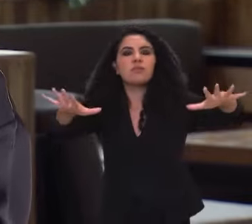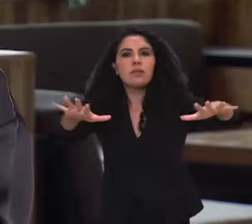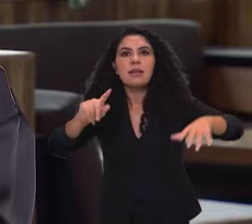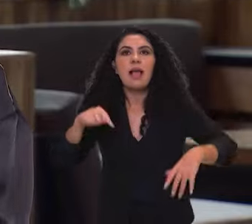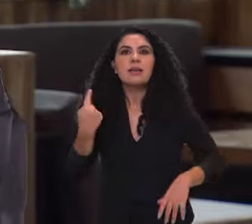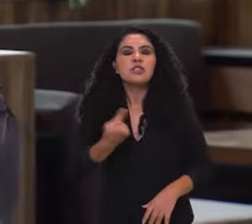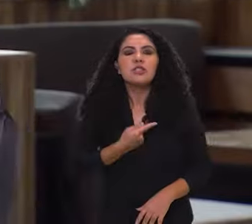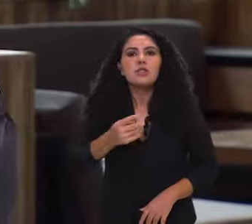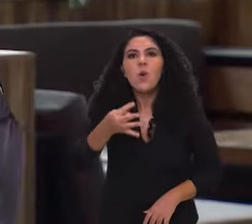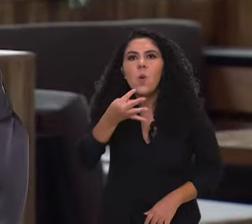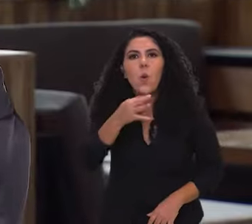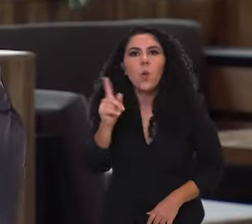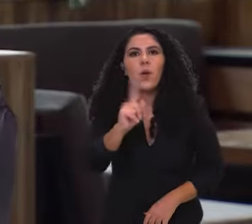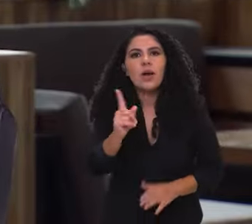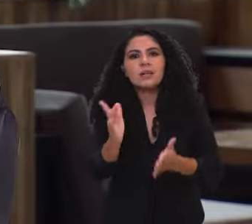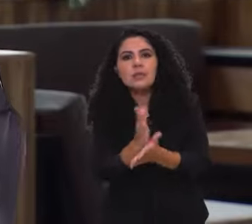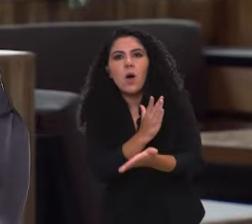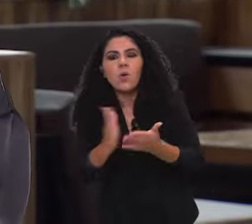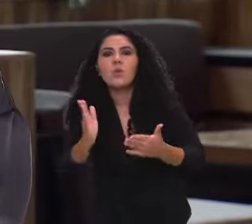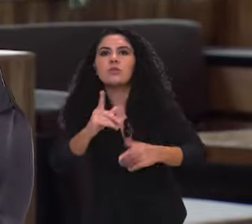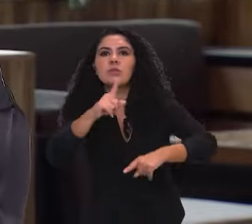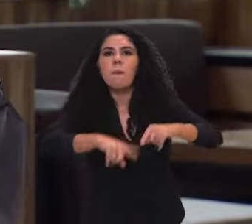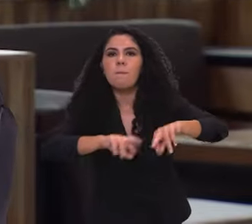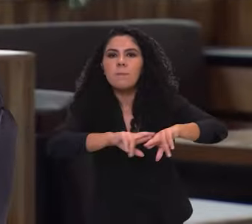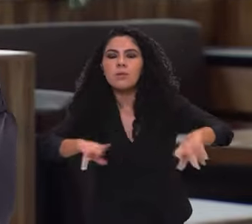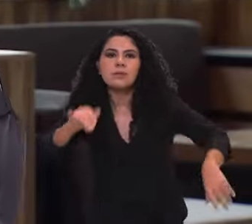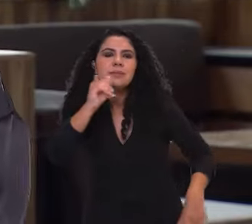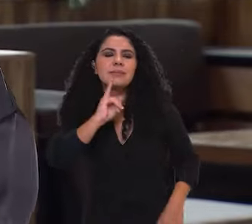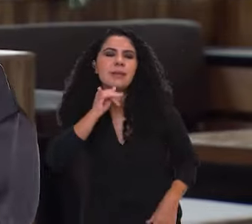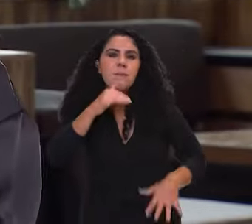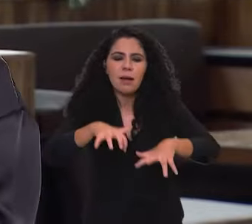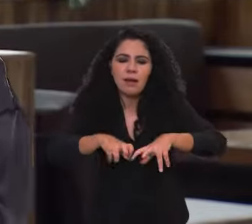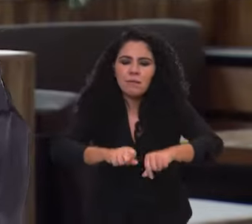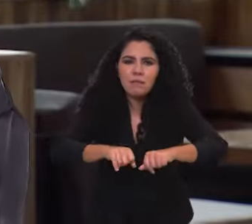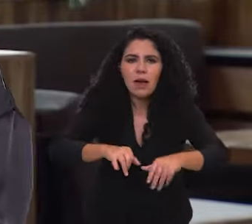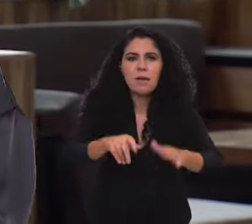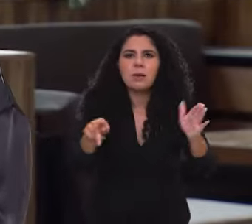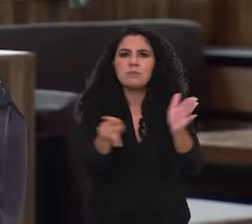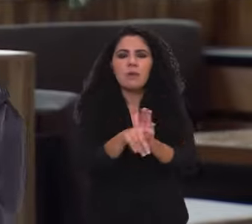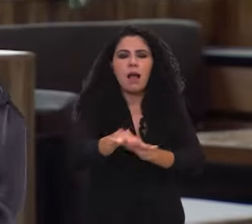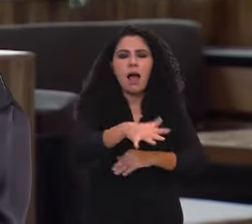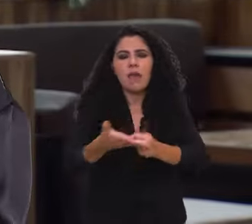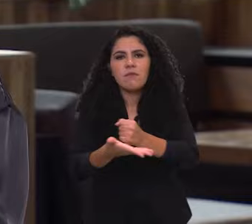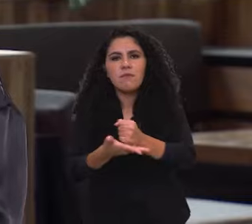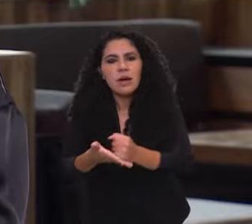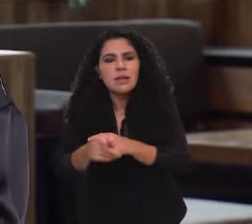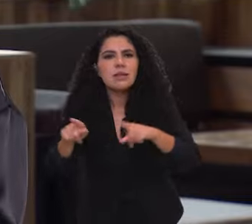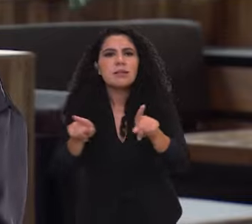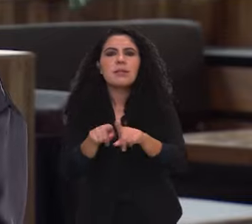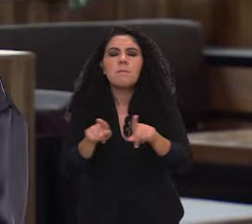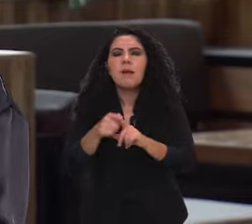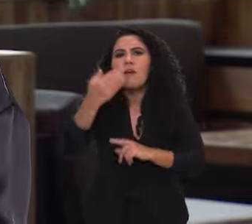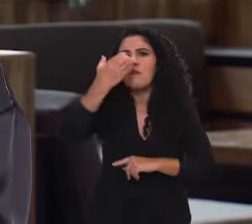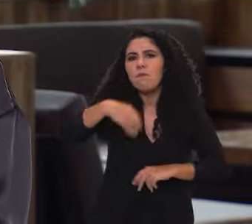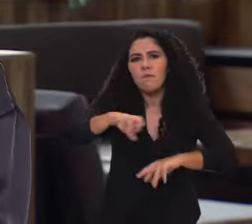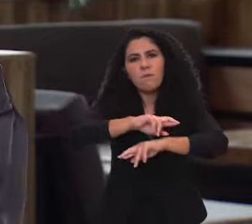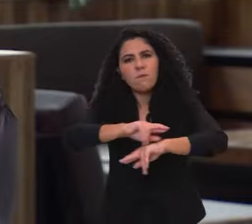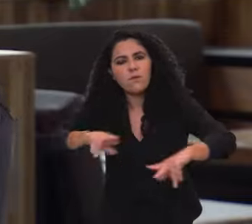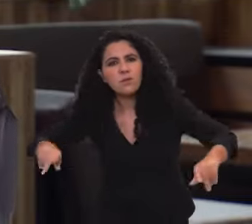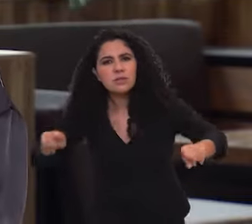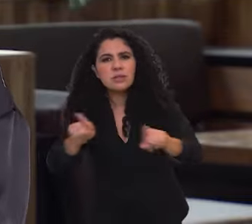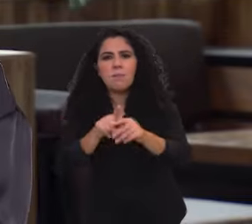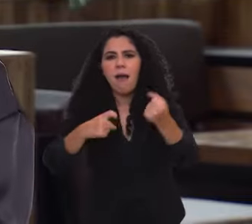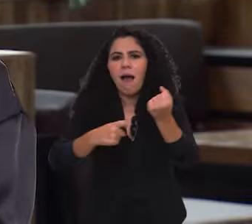não conhece. Então, um potencial grande no setor de fármacos, na questão do açaí, do cacau, das frutas, da castanha, né,